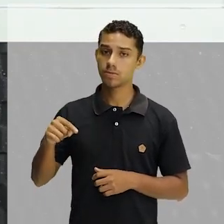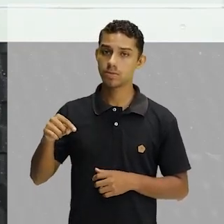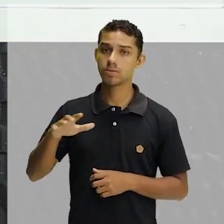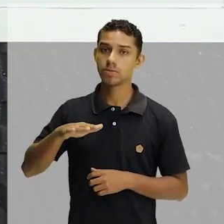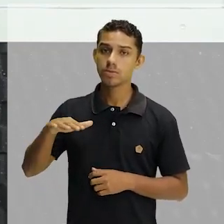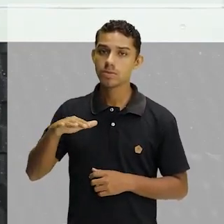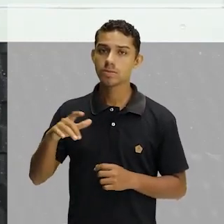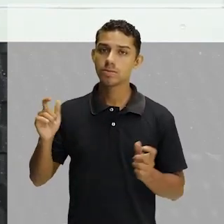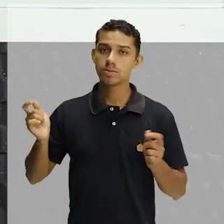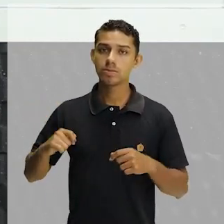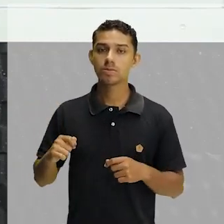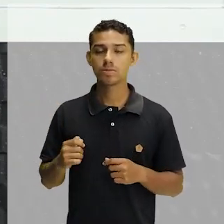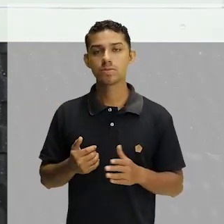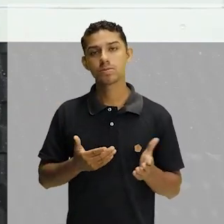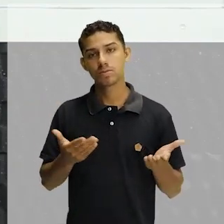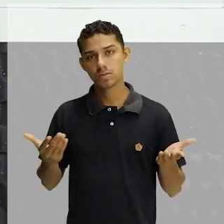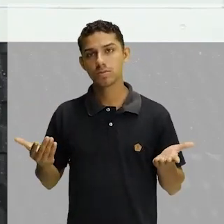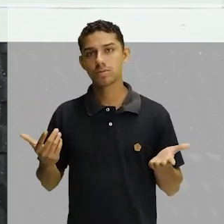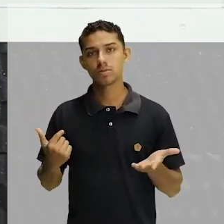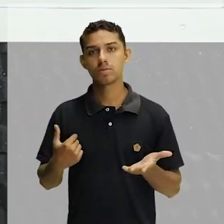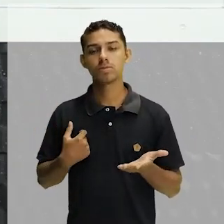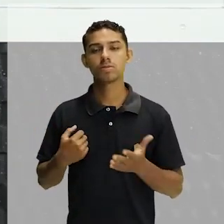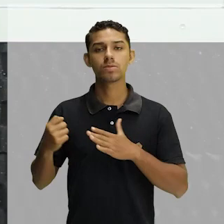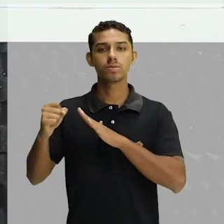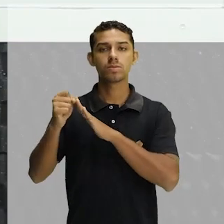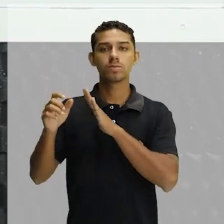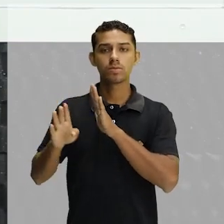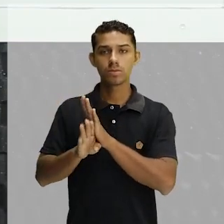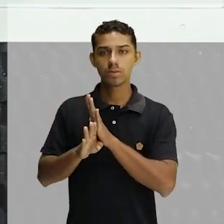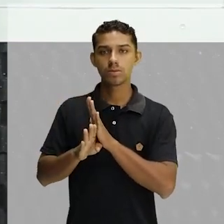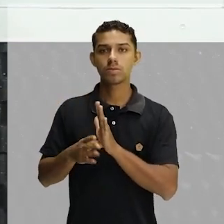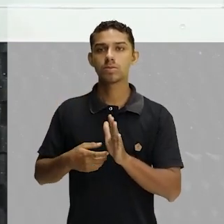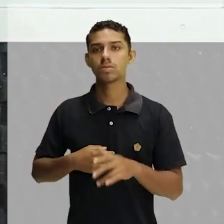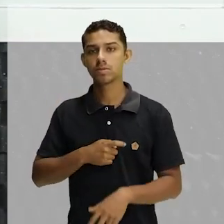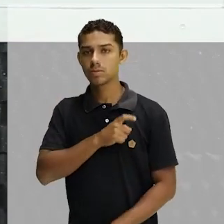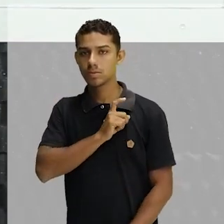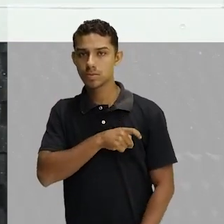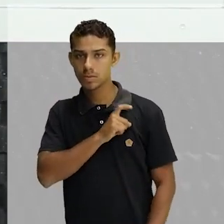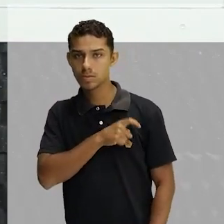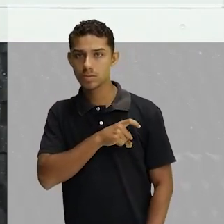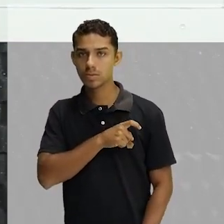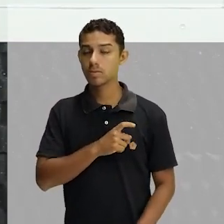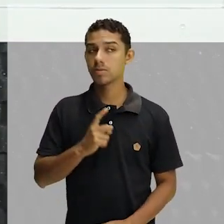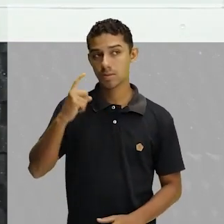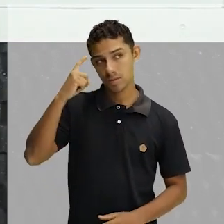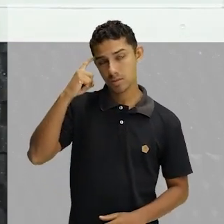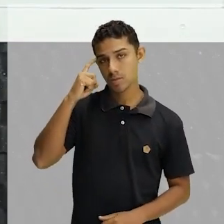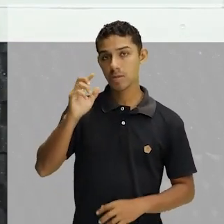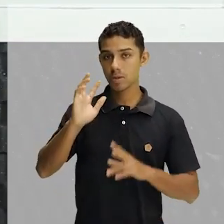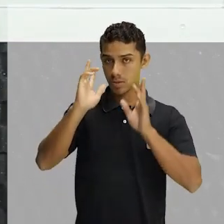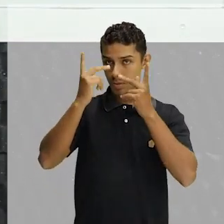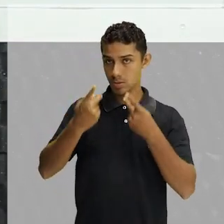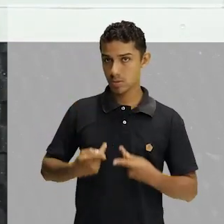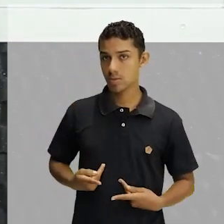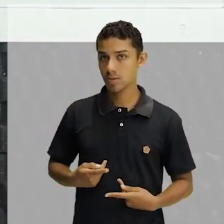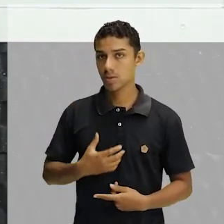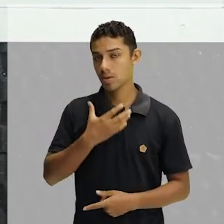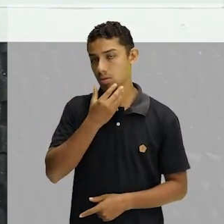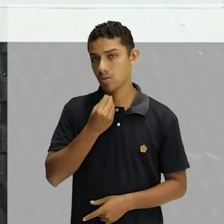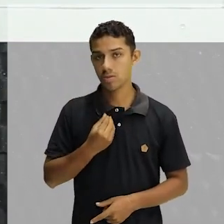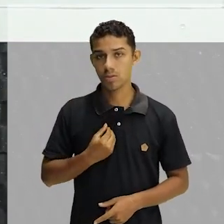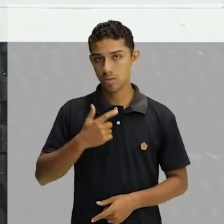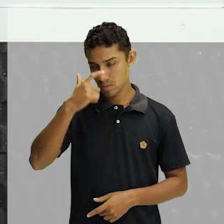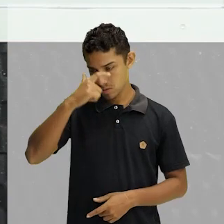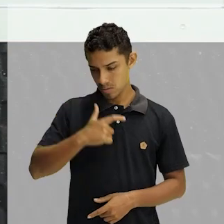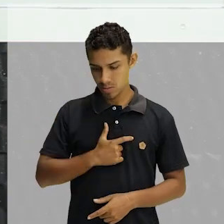natureza, para ele, é simbolizado pela maldade. O ser humano, para Hobbes, é